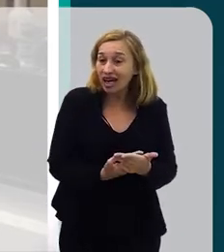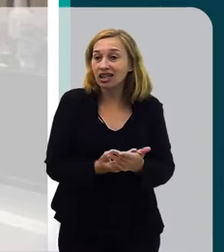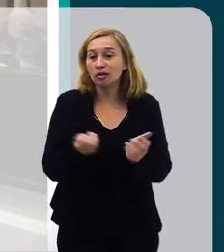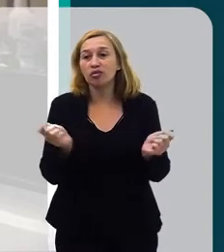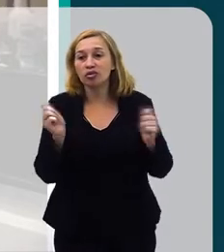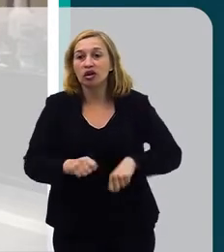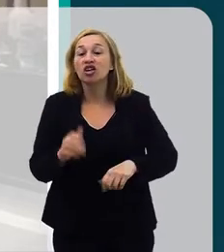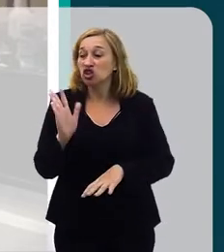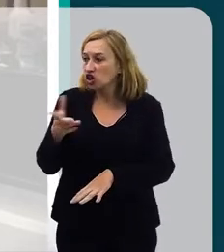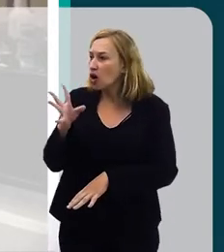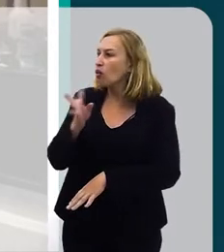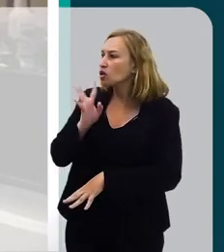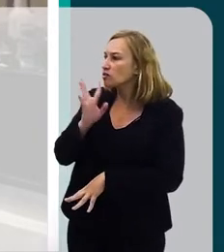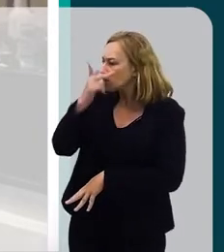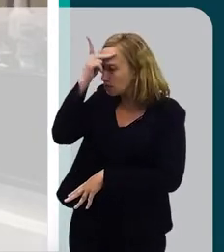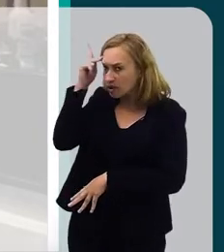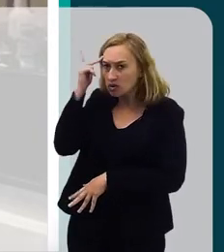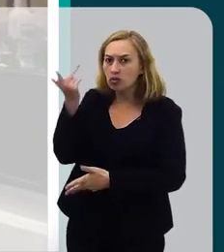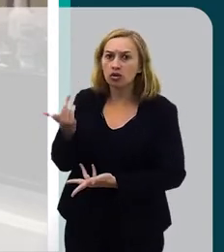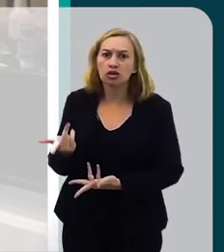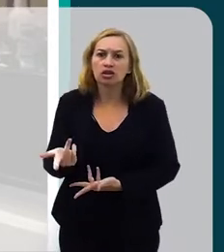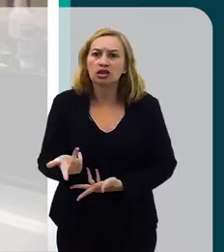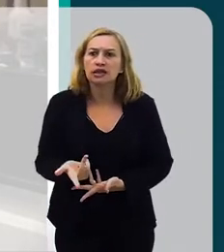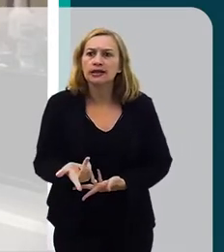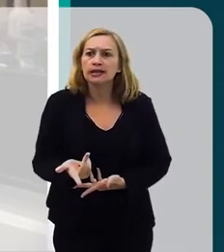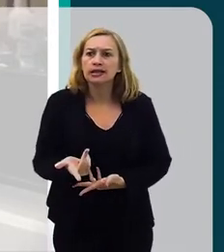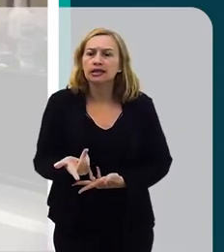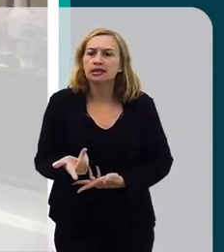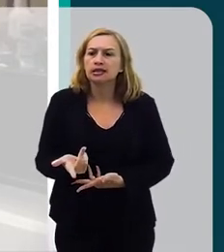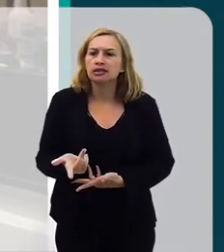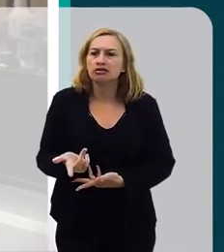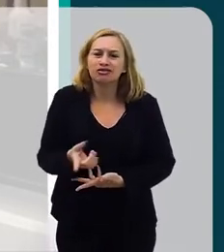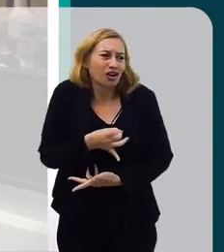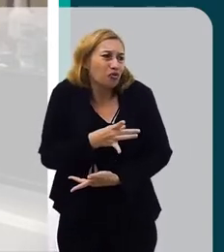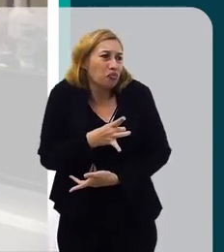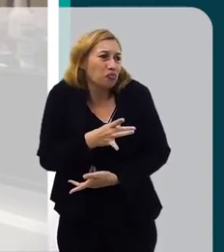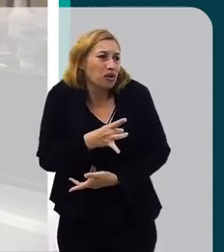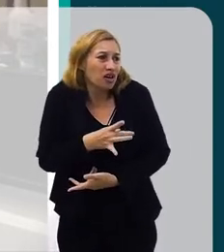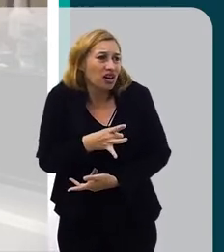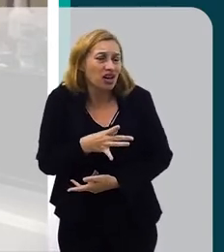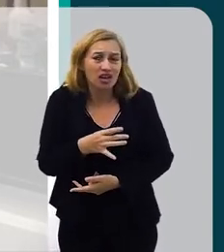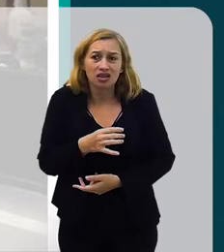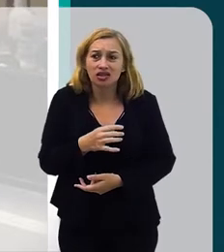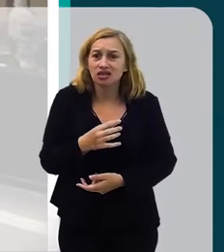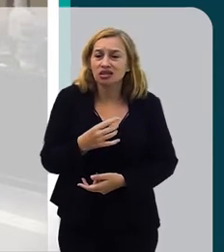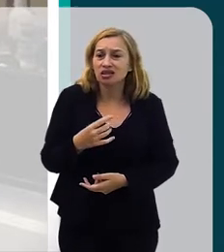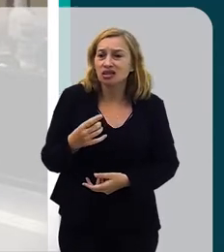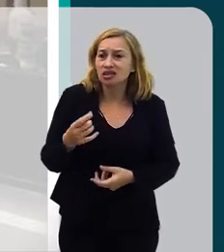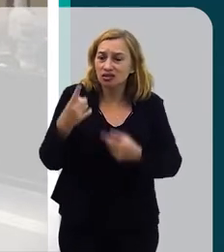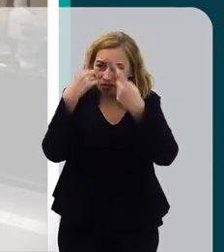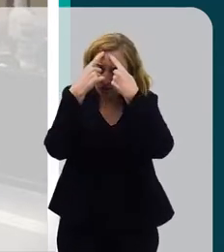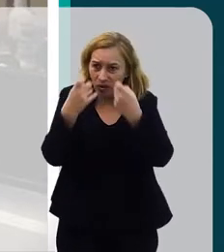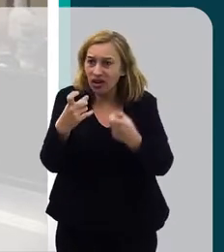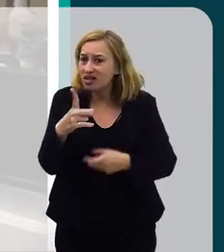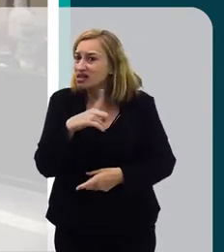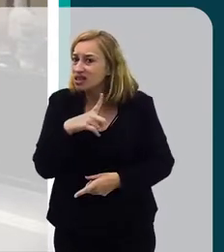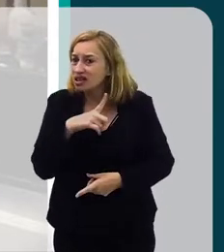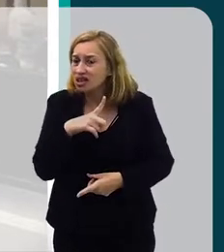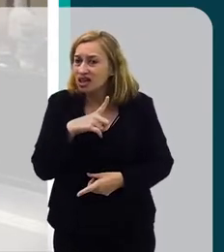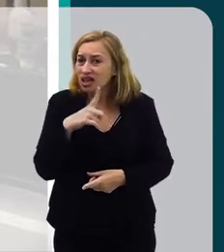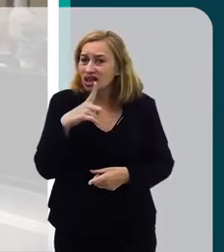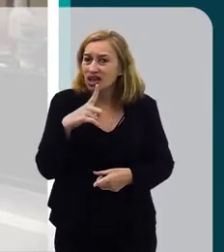já tive conhecimento de pessoas que ficaram com medo de sofrerem